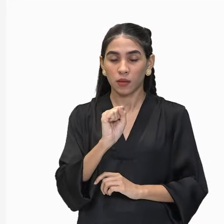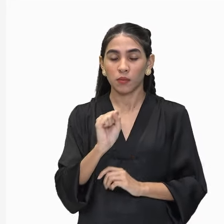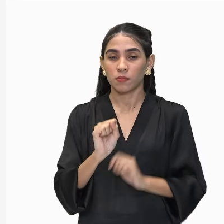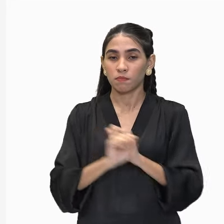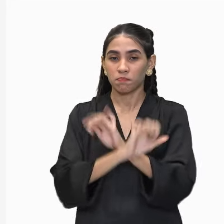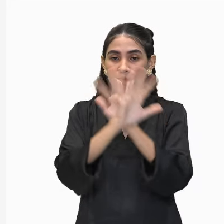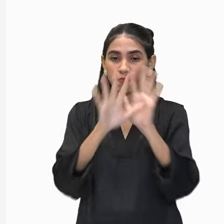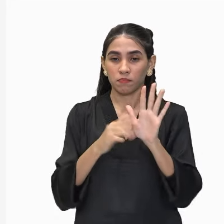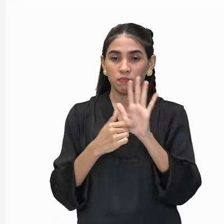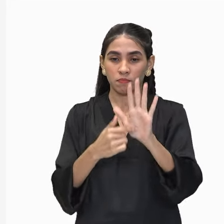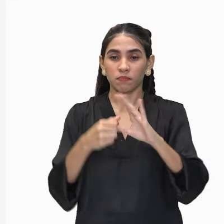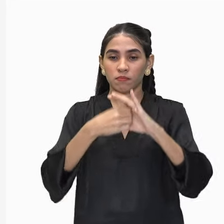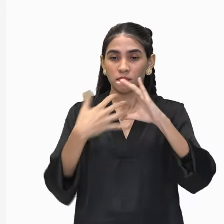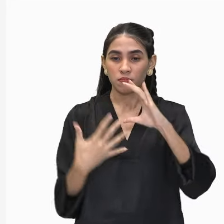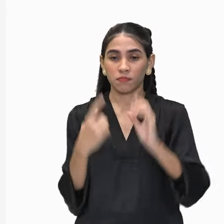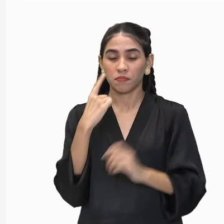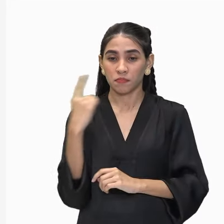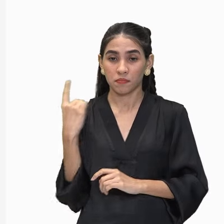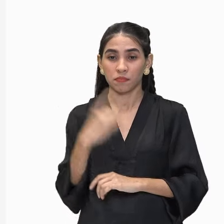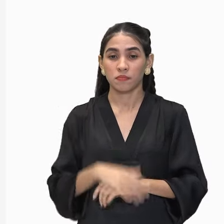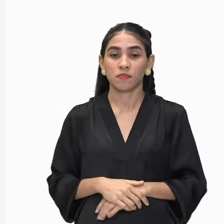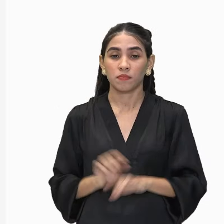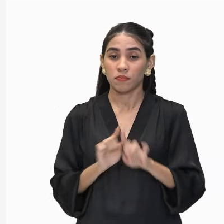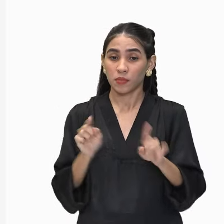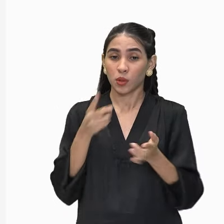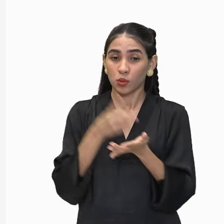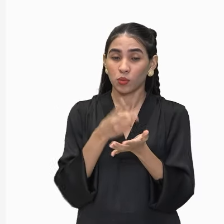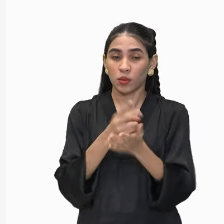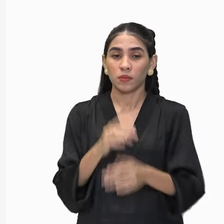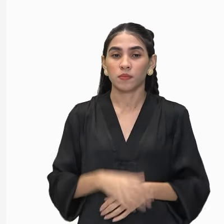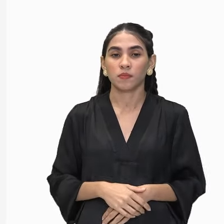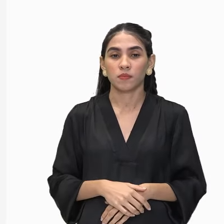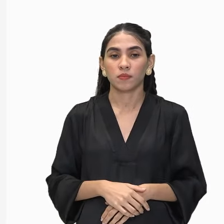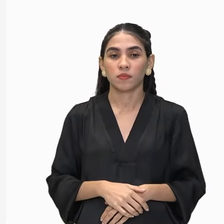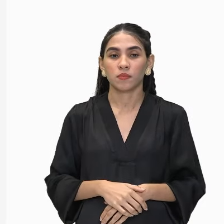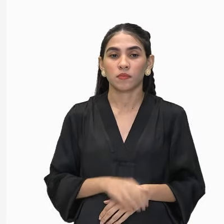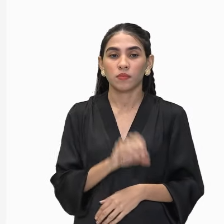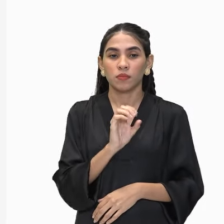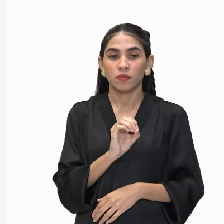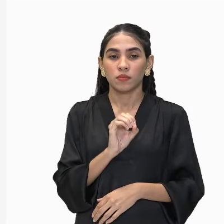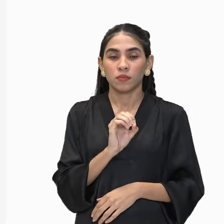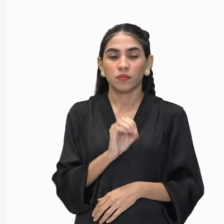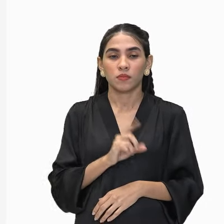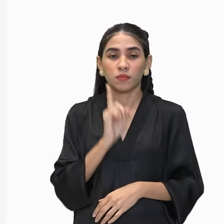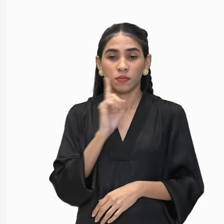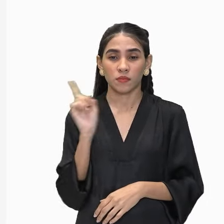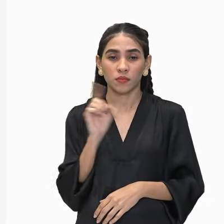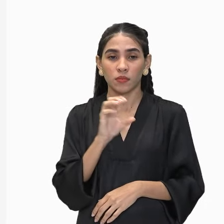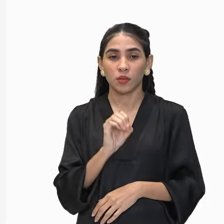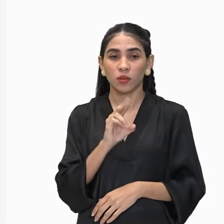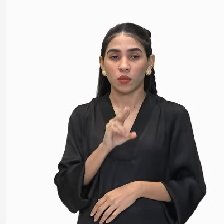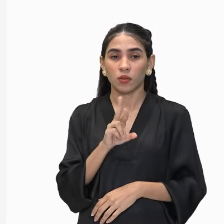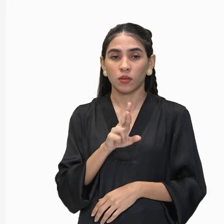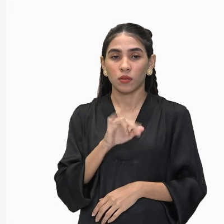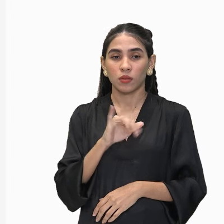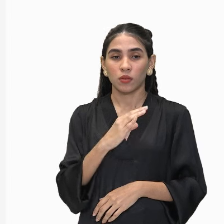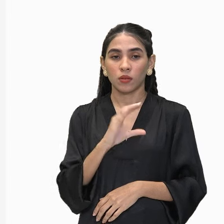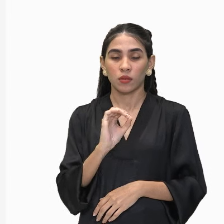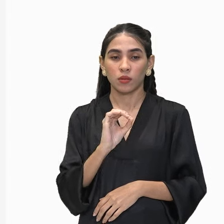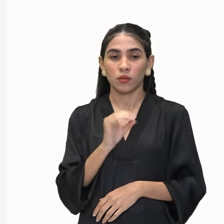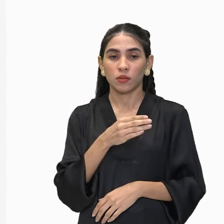vocês essa característica. Mas vamos continuar aí, conhecendo o próximo indivíduo, que é o ouriço negro,